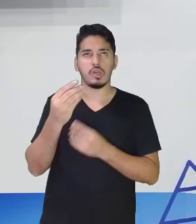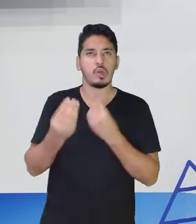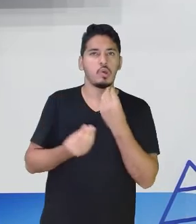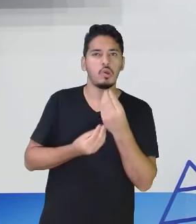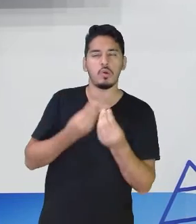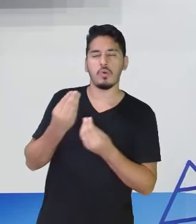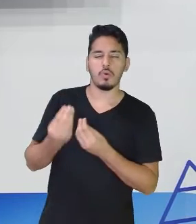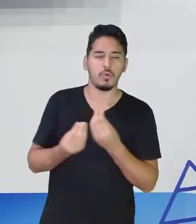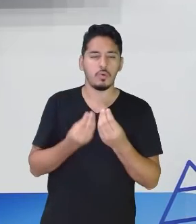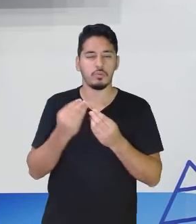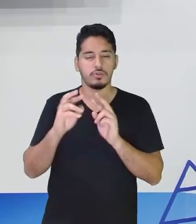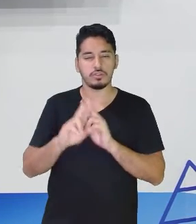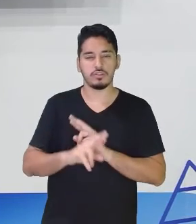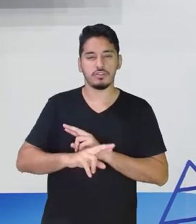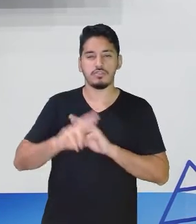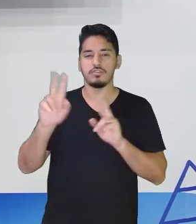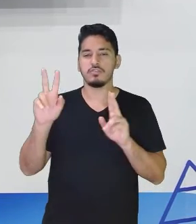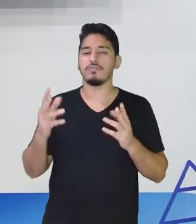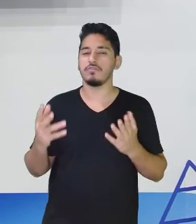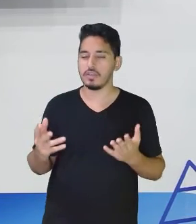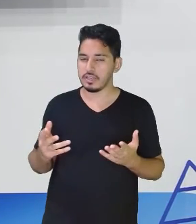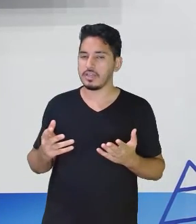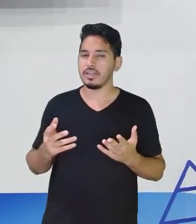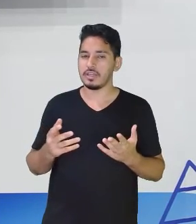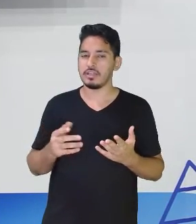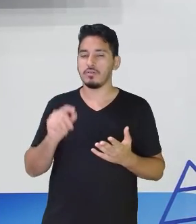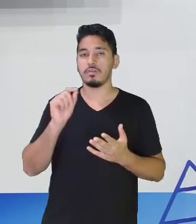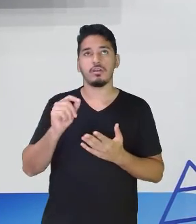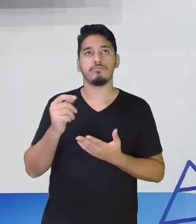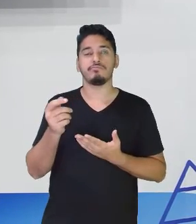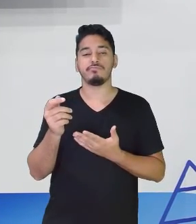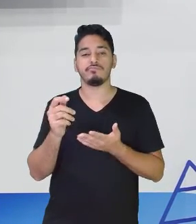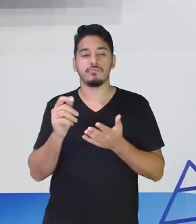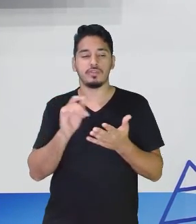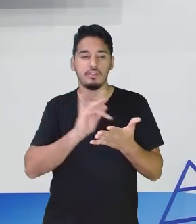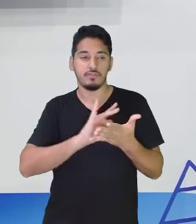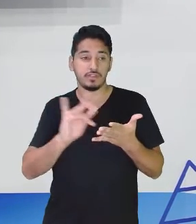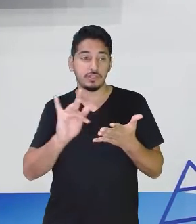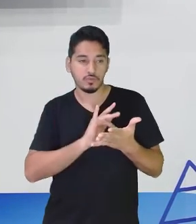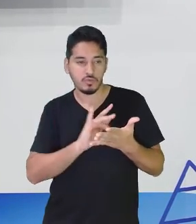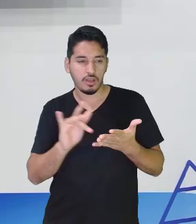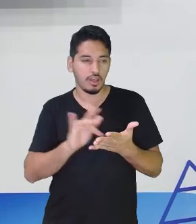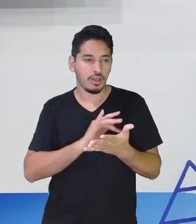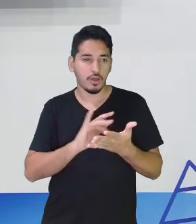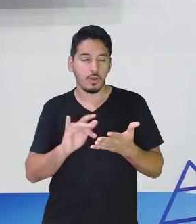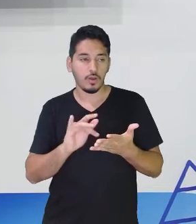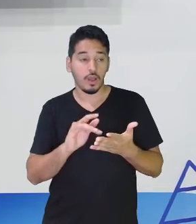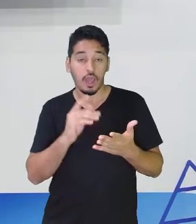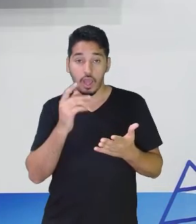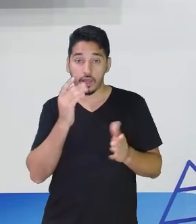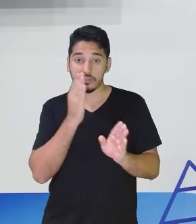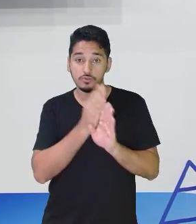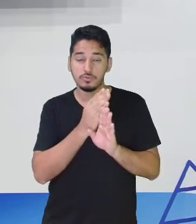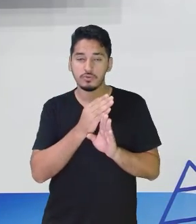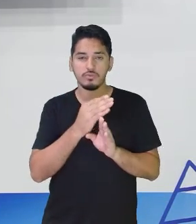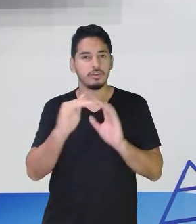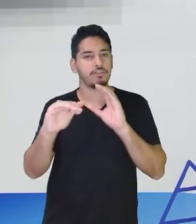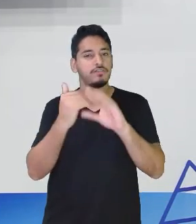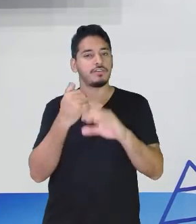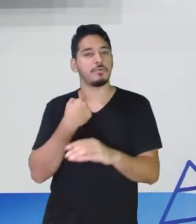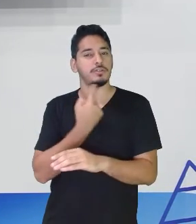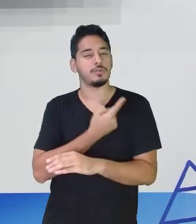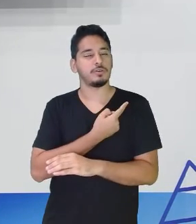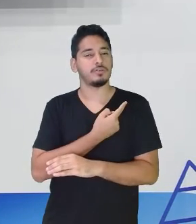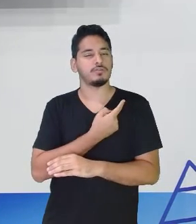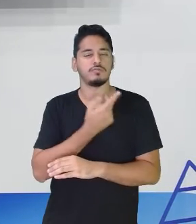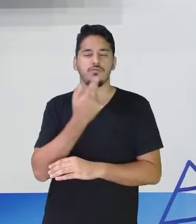né, diferente, ou seja, uma forma virtual desses fogos, passa para a gente e a gente vai divulgar aqui. Porque a gente